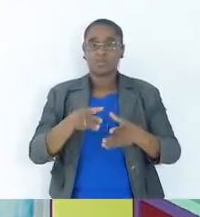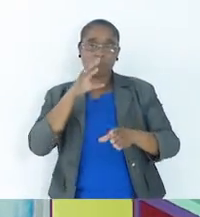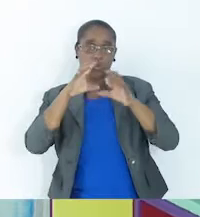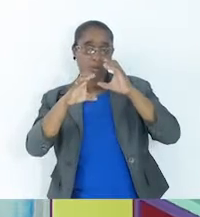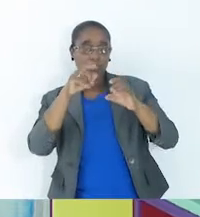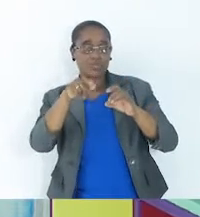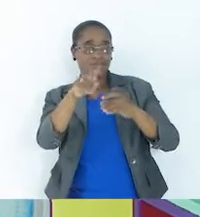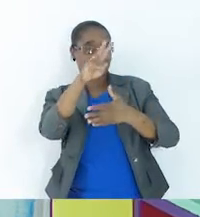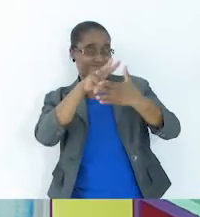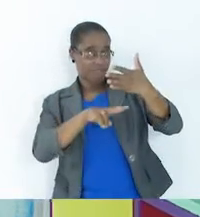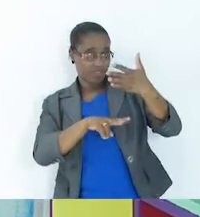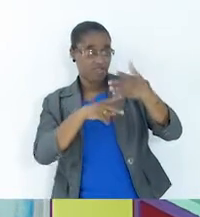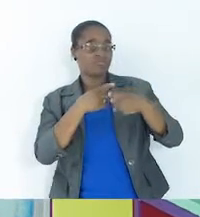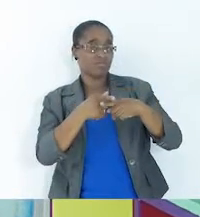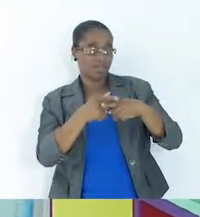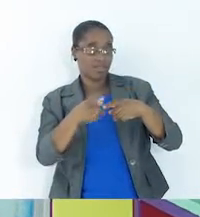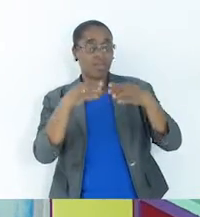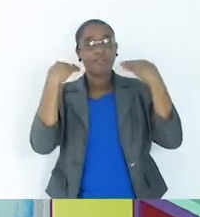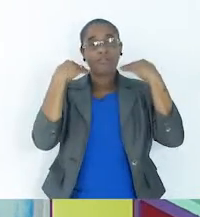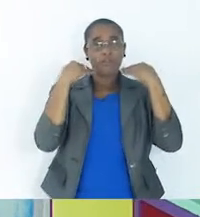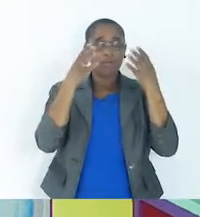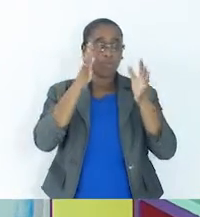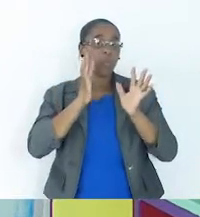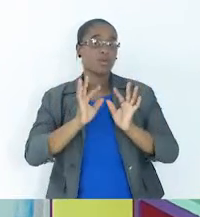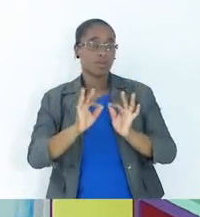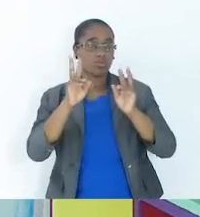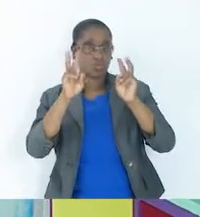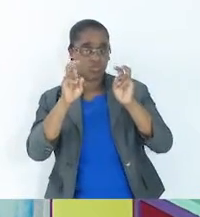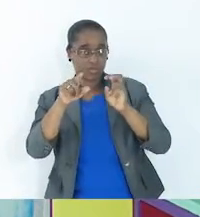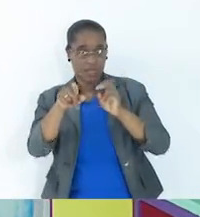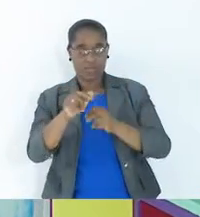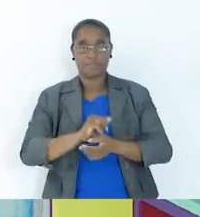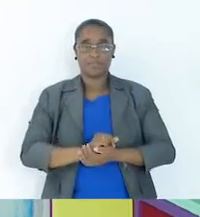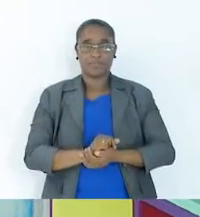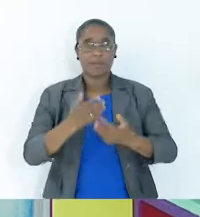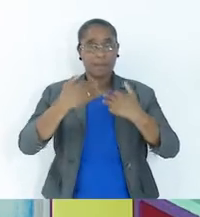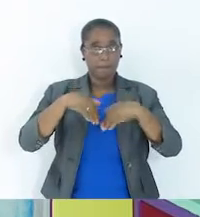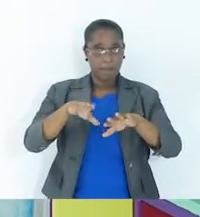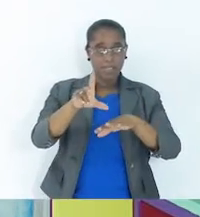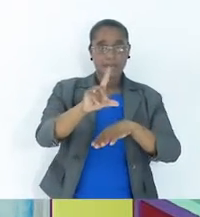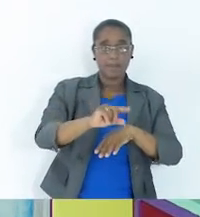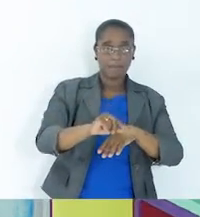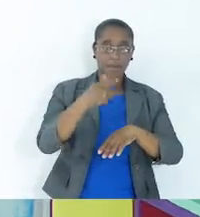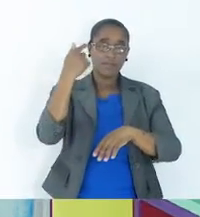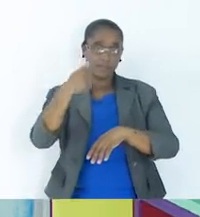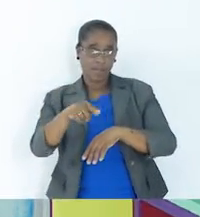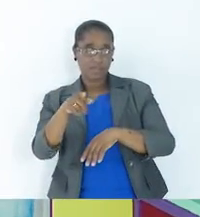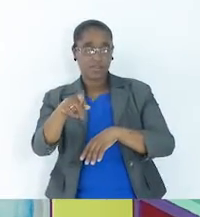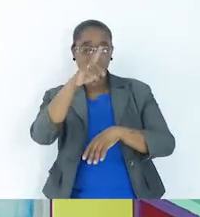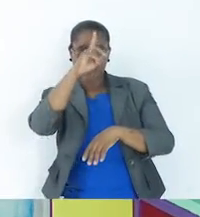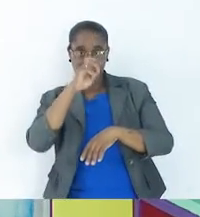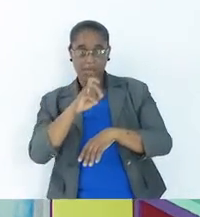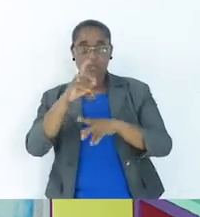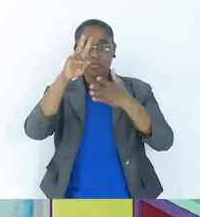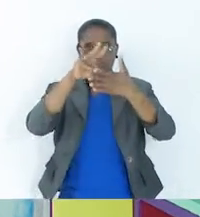desse texto é informar. Muita seriedade no conteúdo que estava lá. Mas também deves ainda estar a lembrar